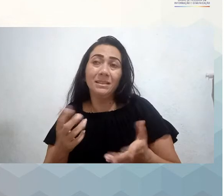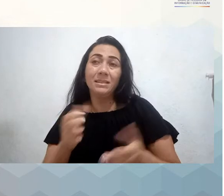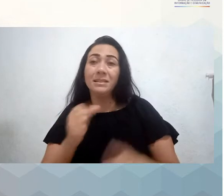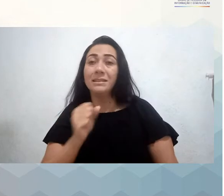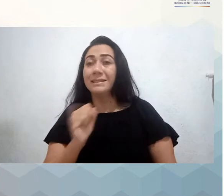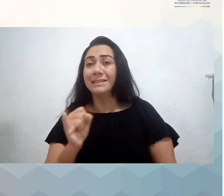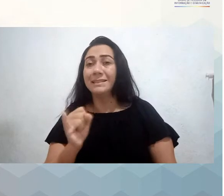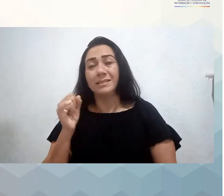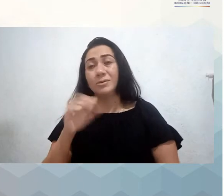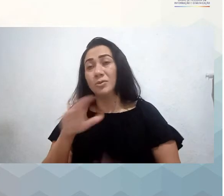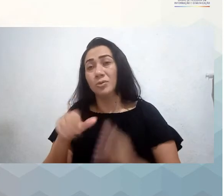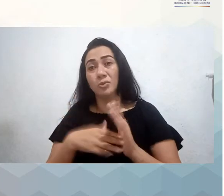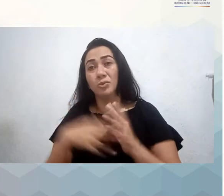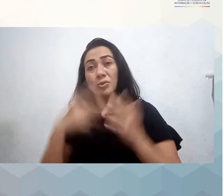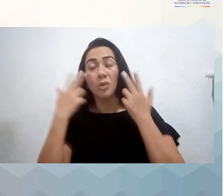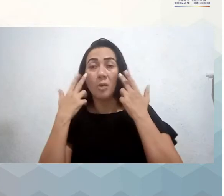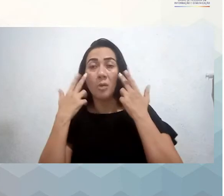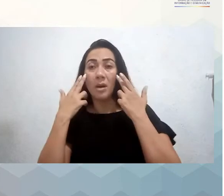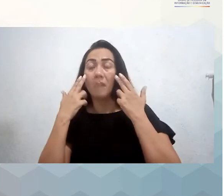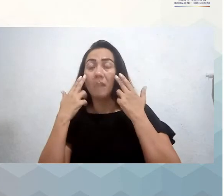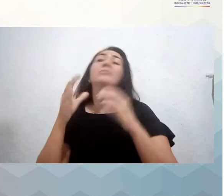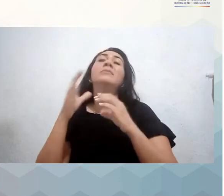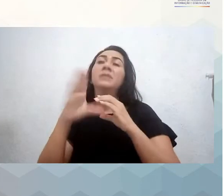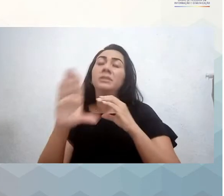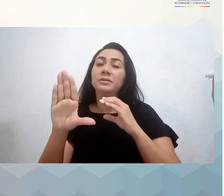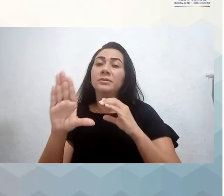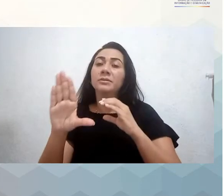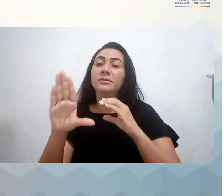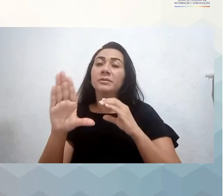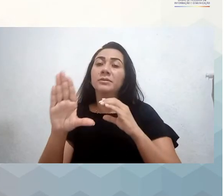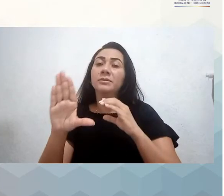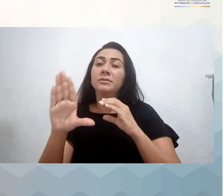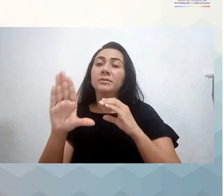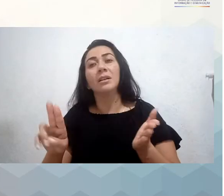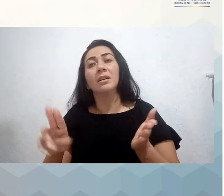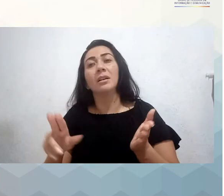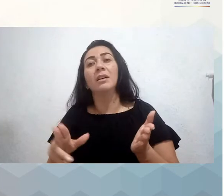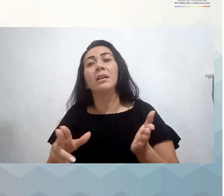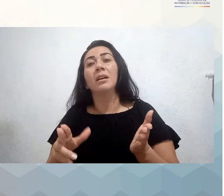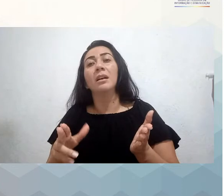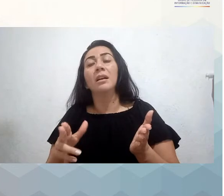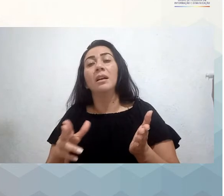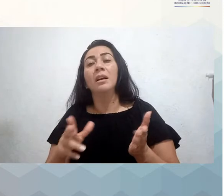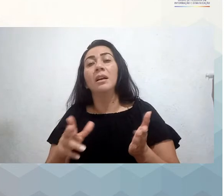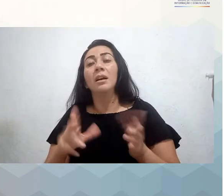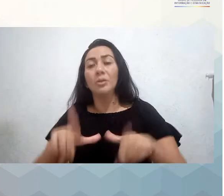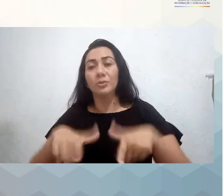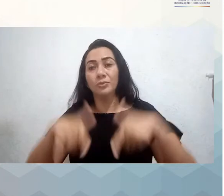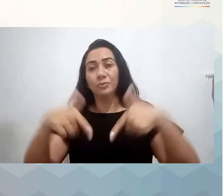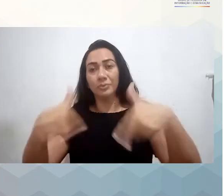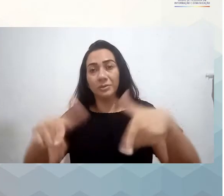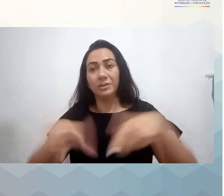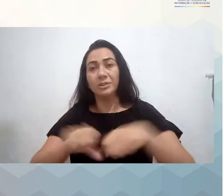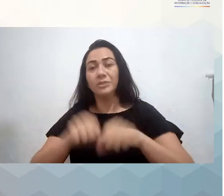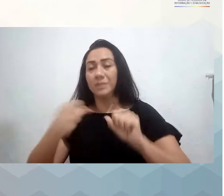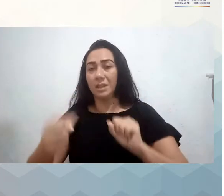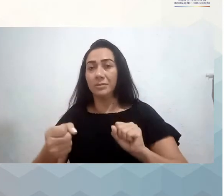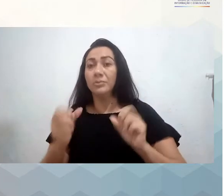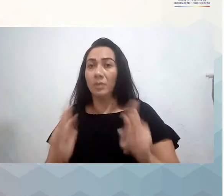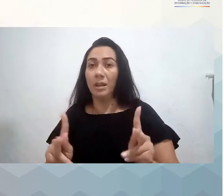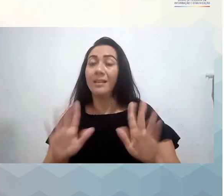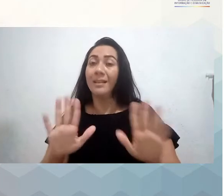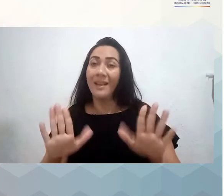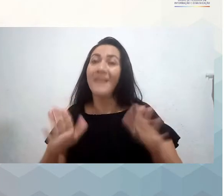individualmente cada certificado para poder estar enviando para vocês. Ok, meus amores? Então, eu peço para